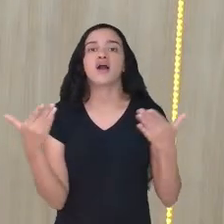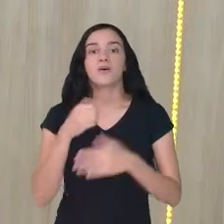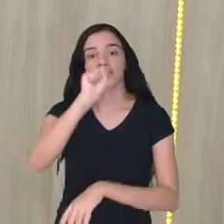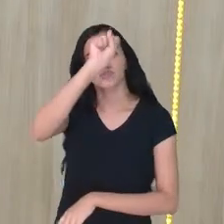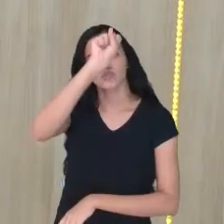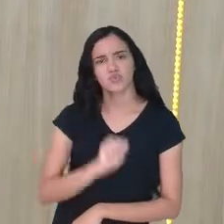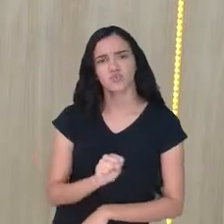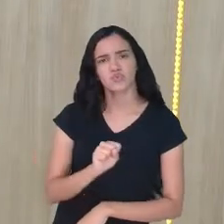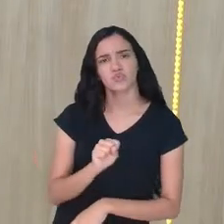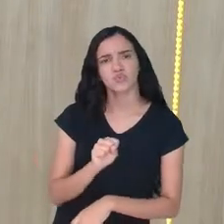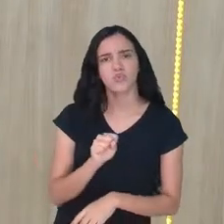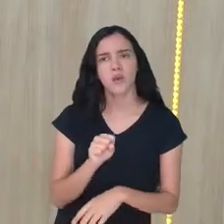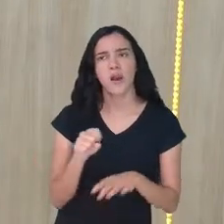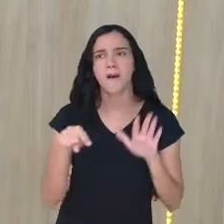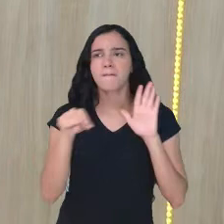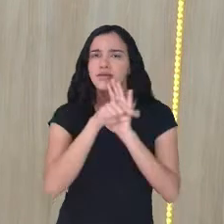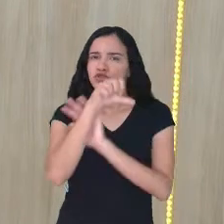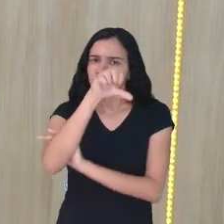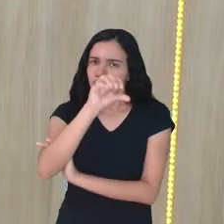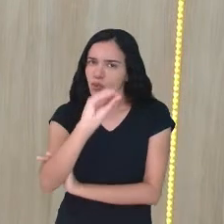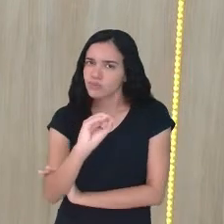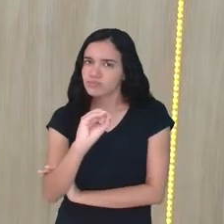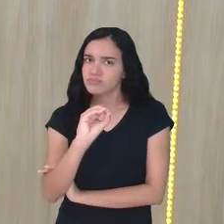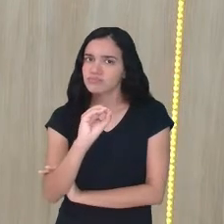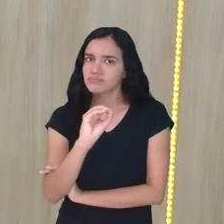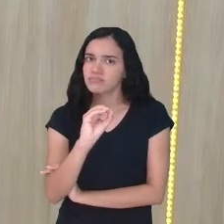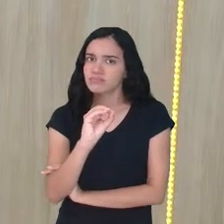até menos 90.